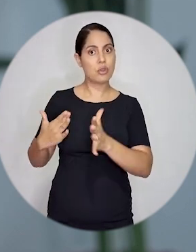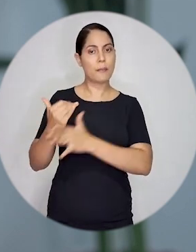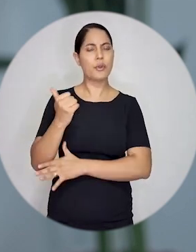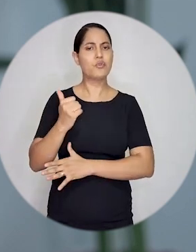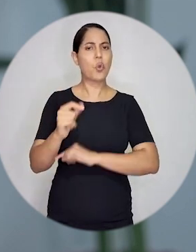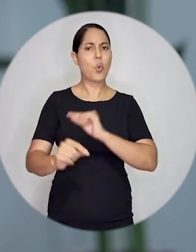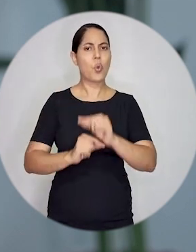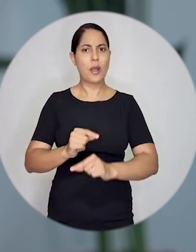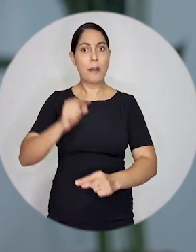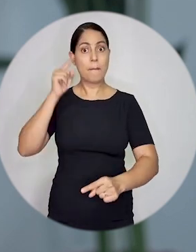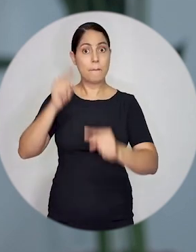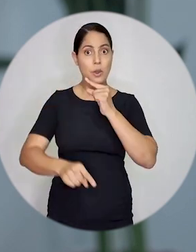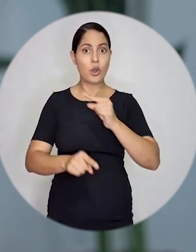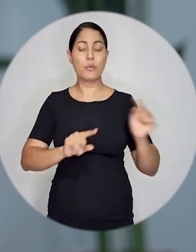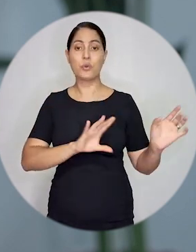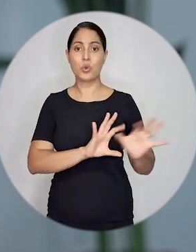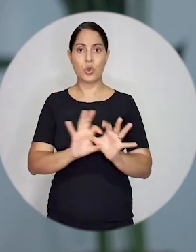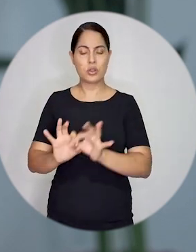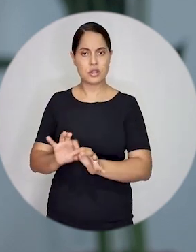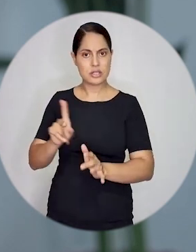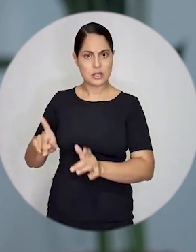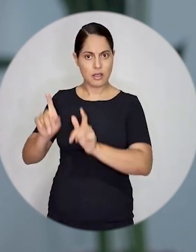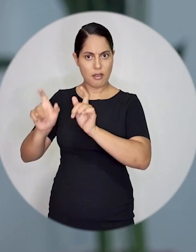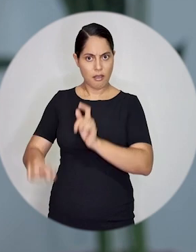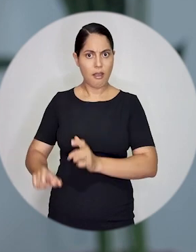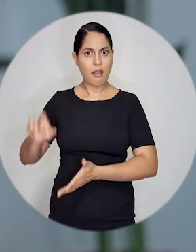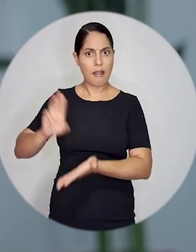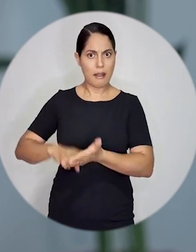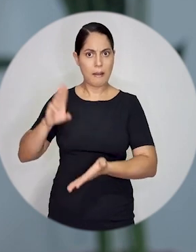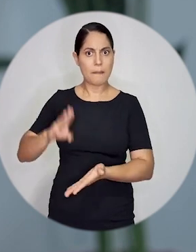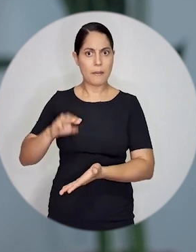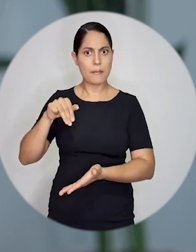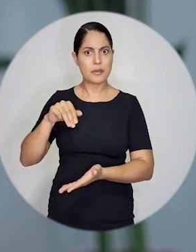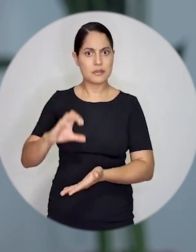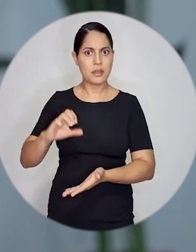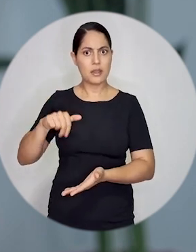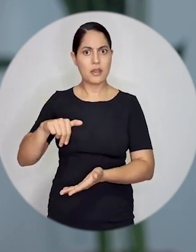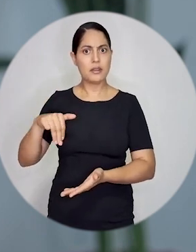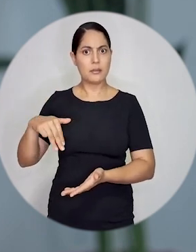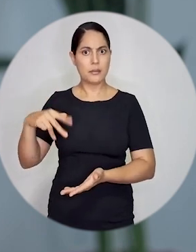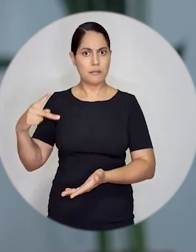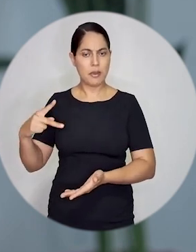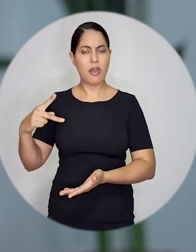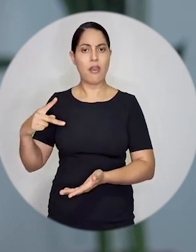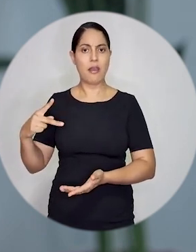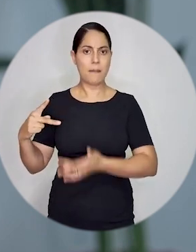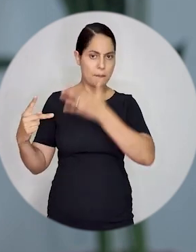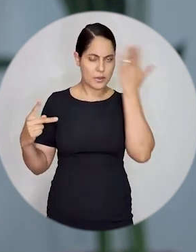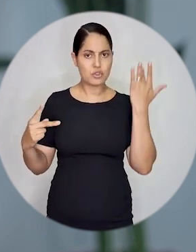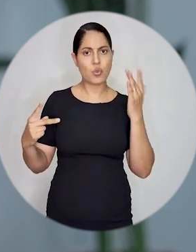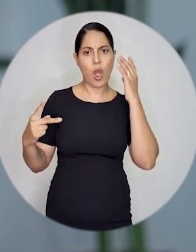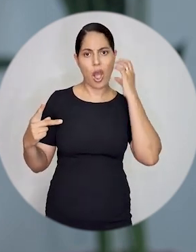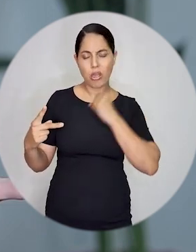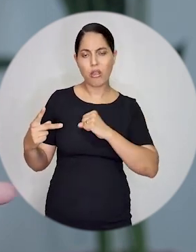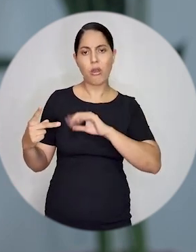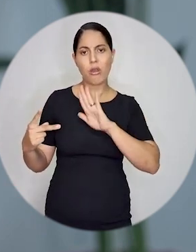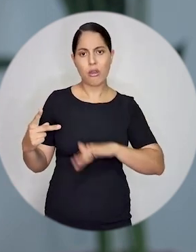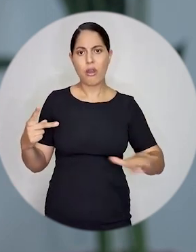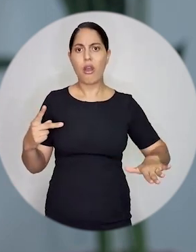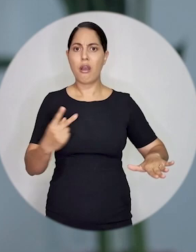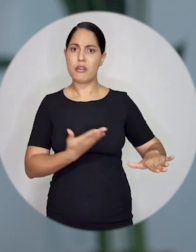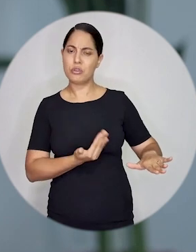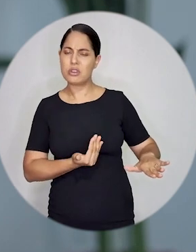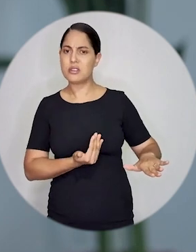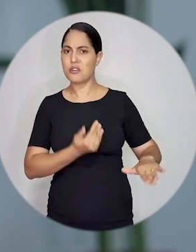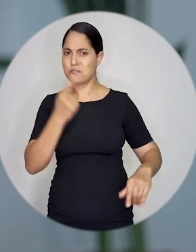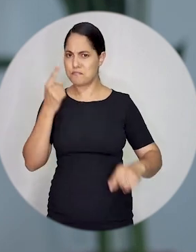que proíbe discriminação por membros do Ministério Público nos processos de adoção de crianças e de adolescentes. A intenção